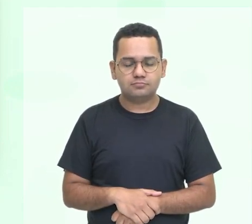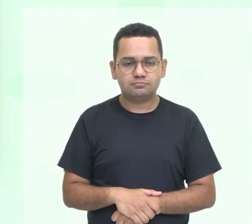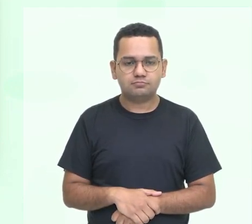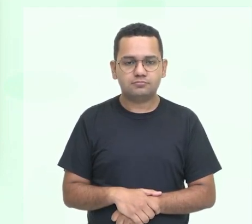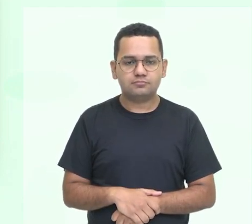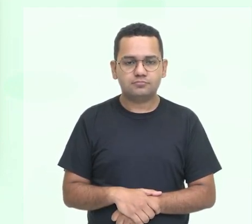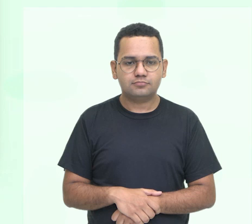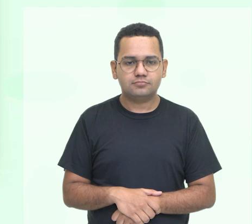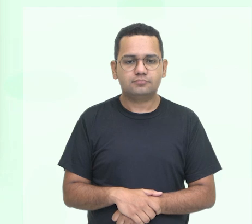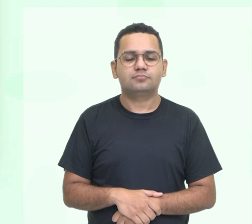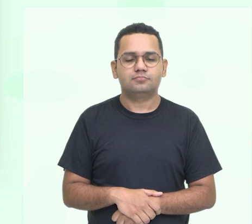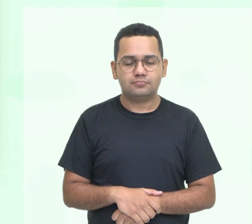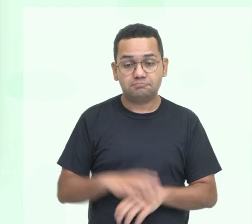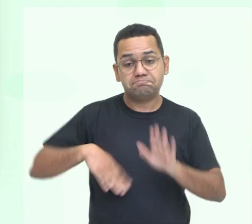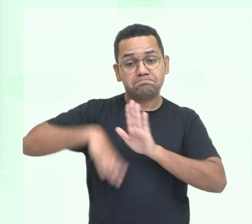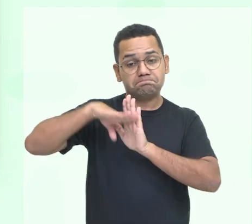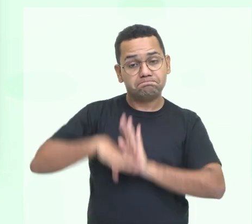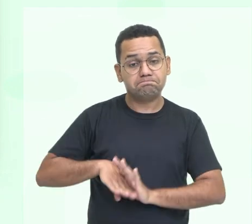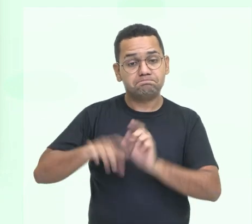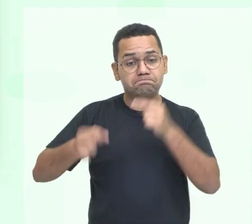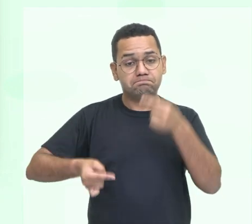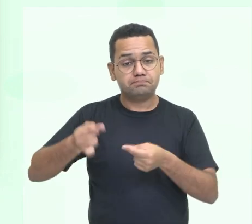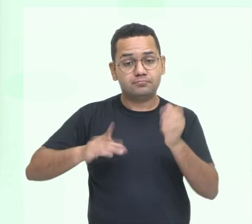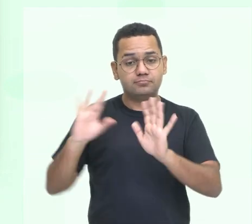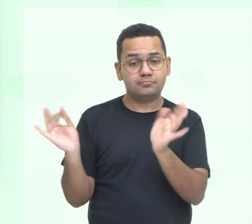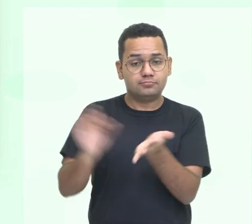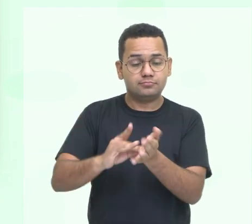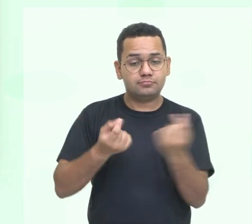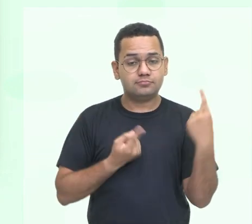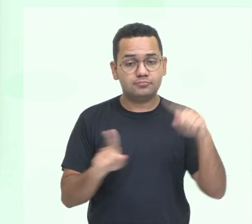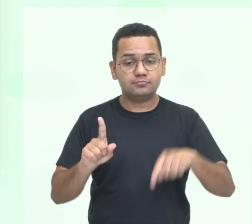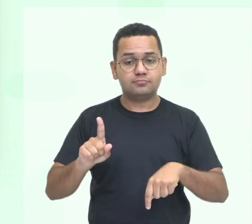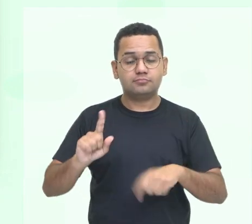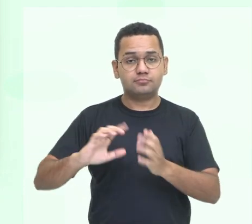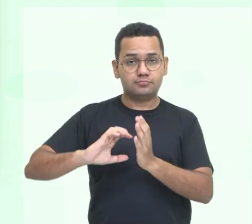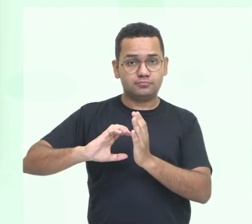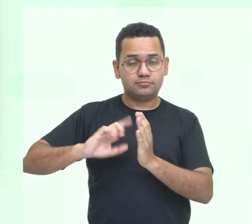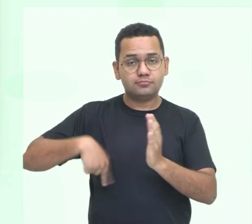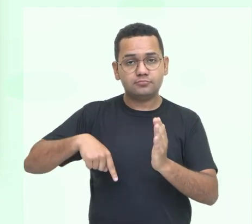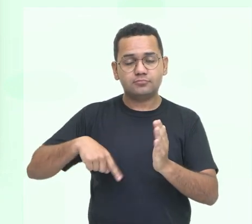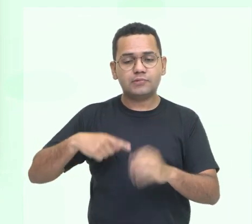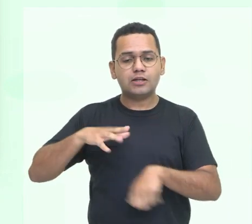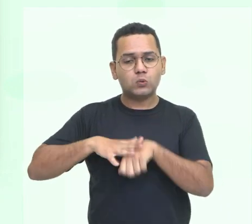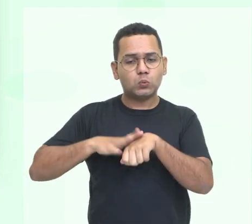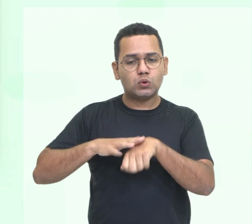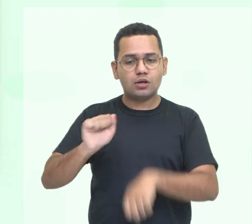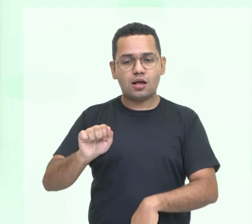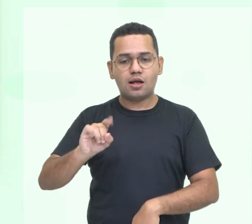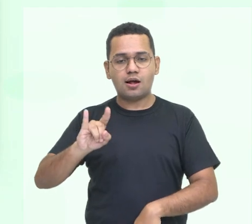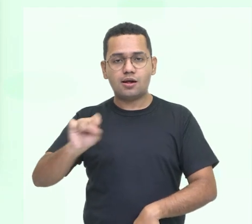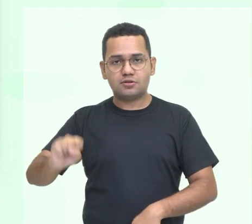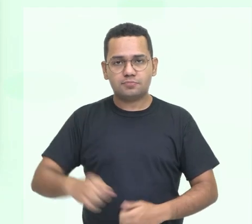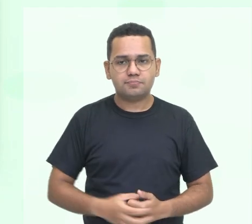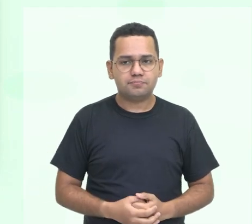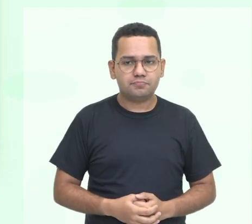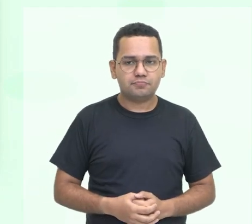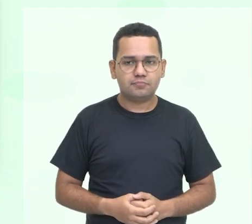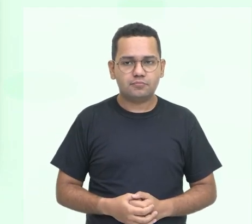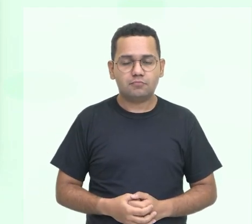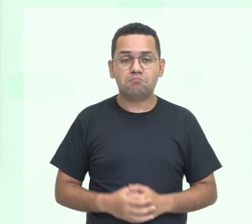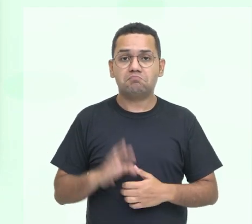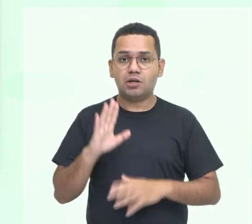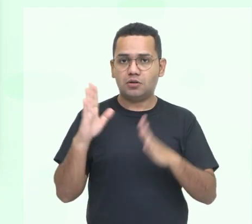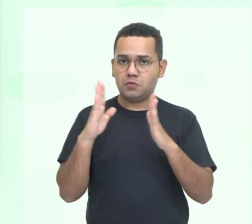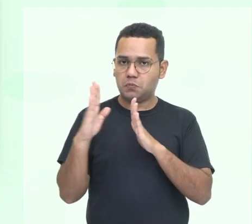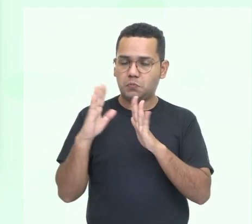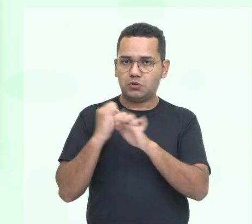combate à AIDS. Lembrando que dentro dos anos 90, né, que você vai ter uma crise,